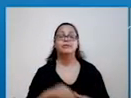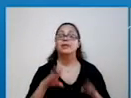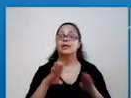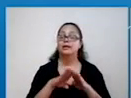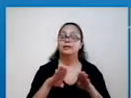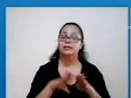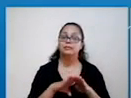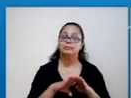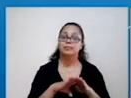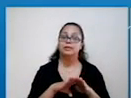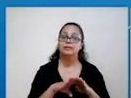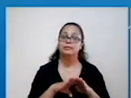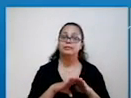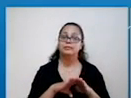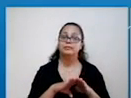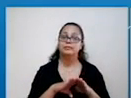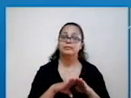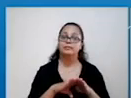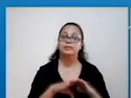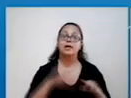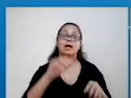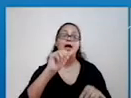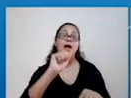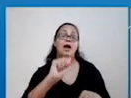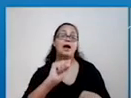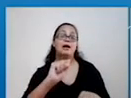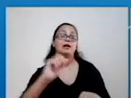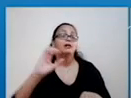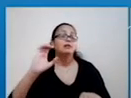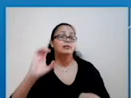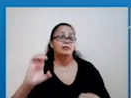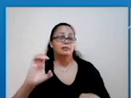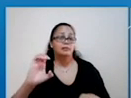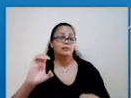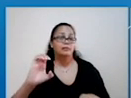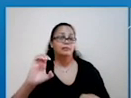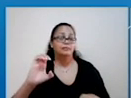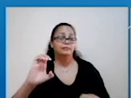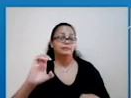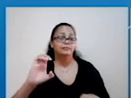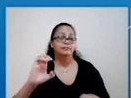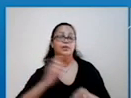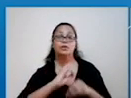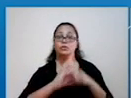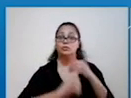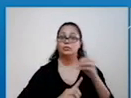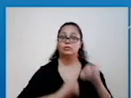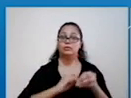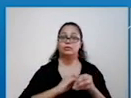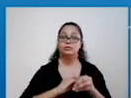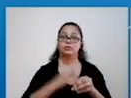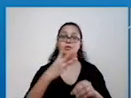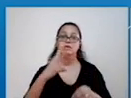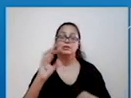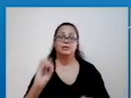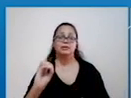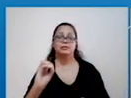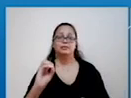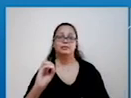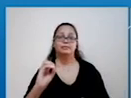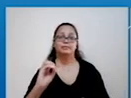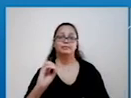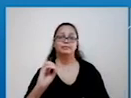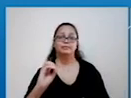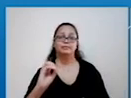são isótopos o átomo A e o átomo E, que tem o número atômico 30, né?